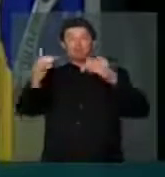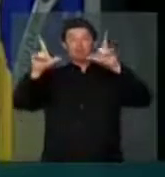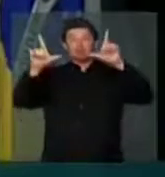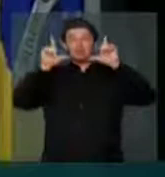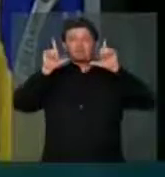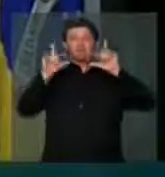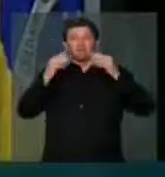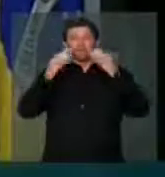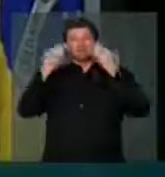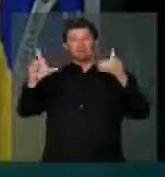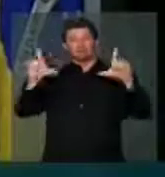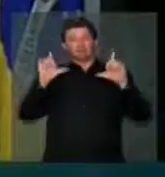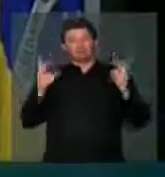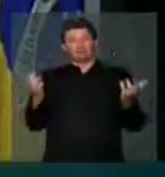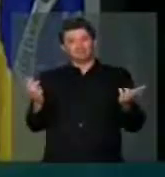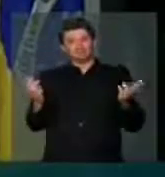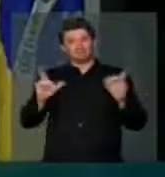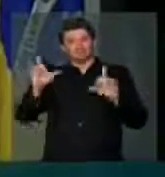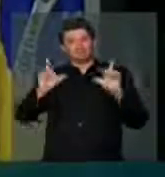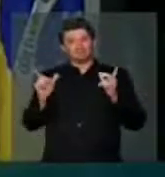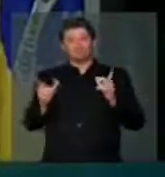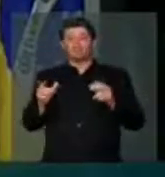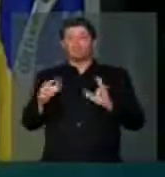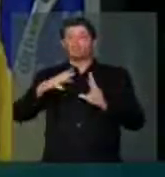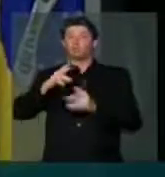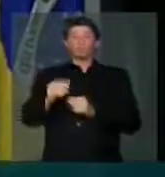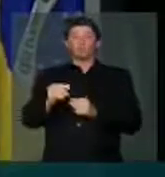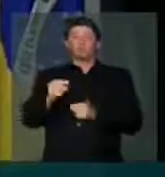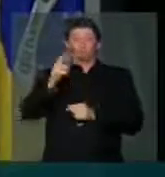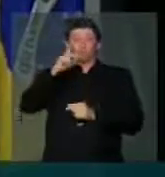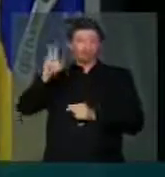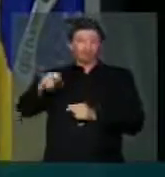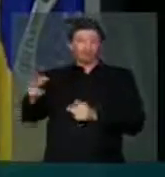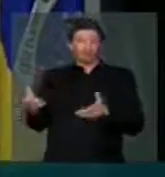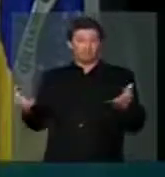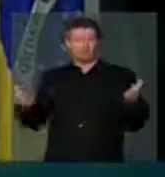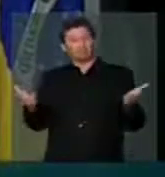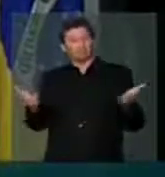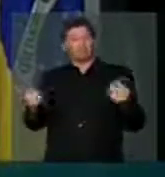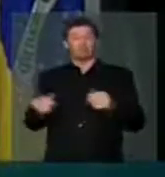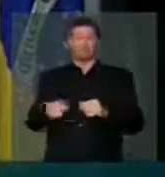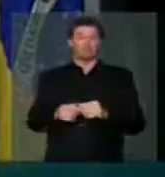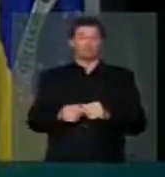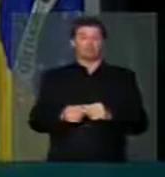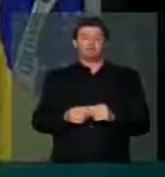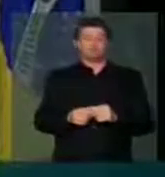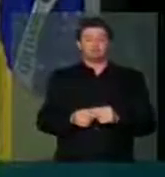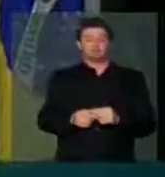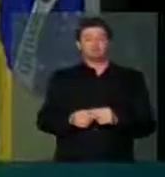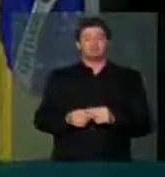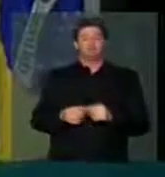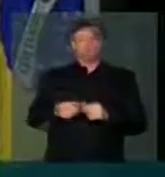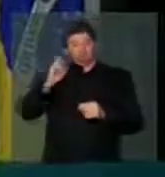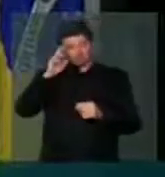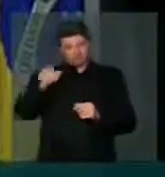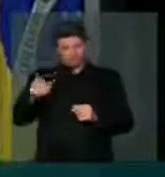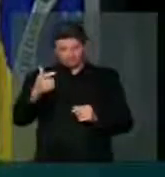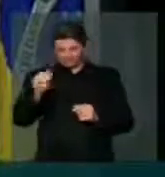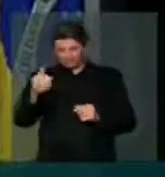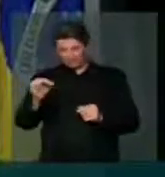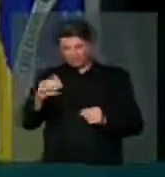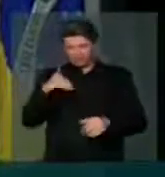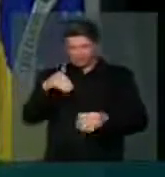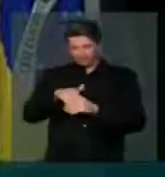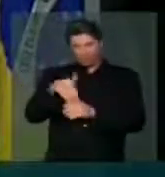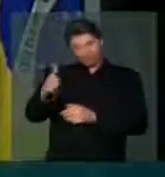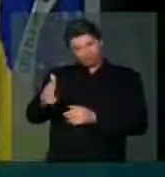rádio. Realmente é um caso inédito, talvez, no mundo. E quanto a ter votado em Vossa Excelência em 2010, para mim